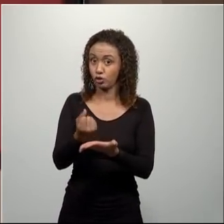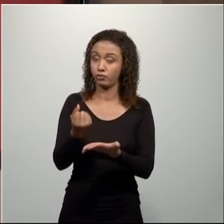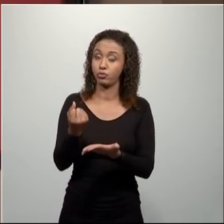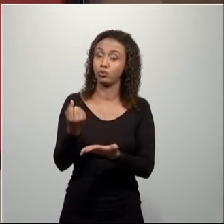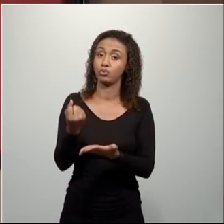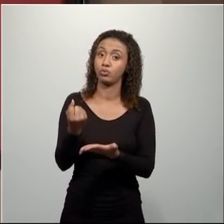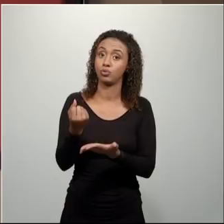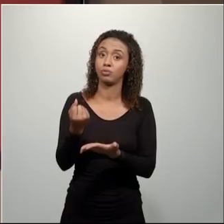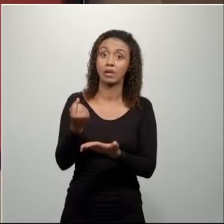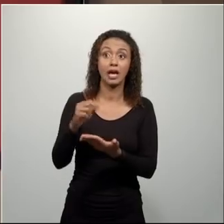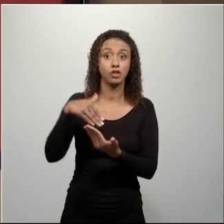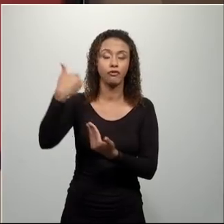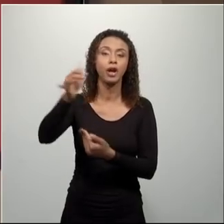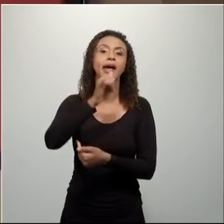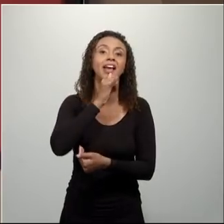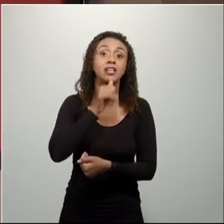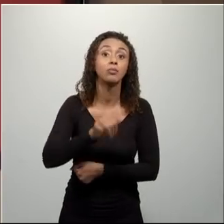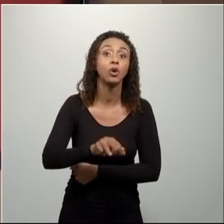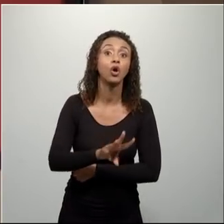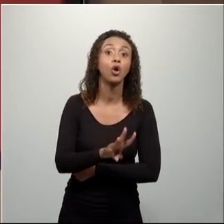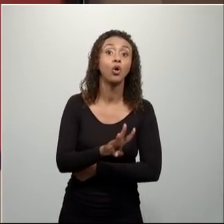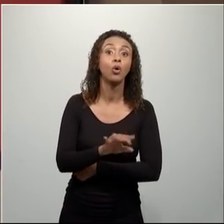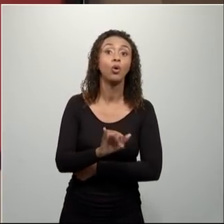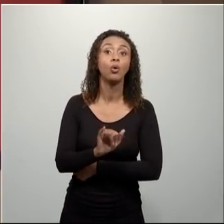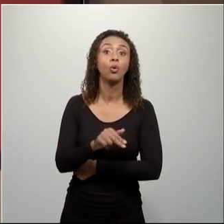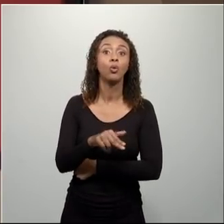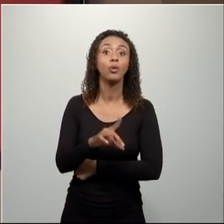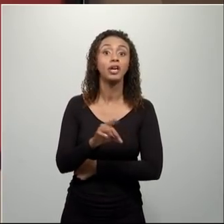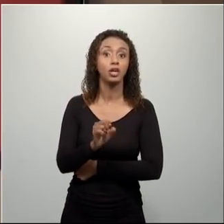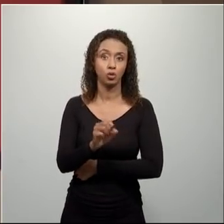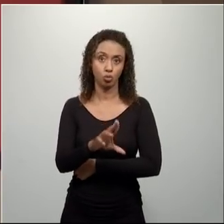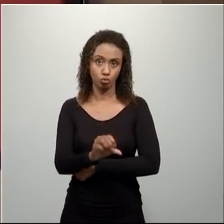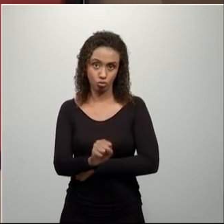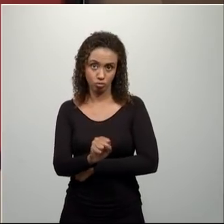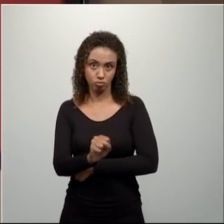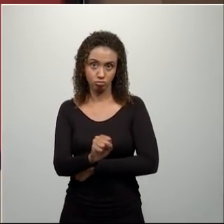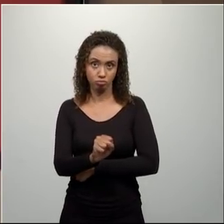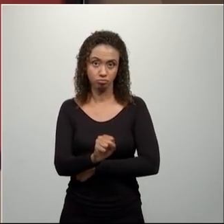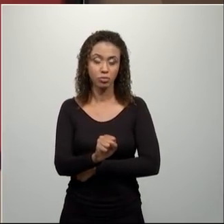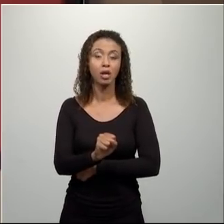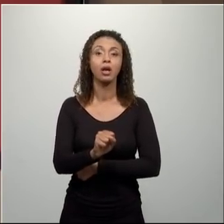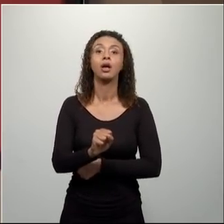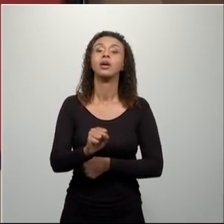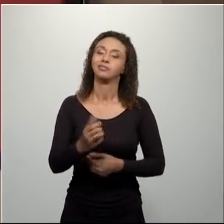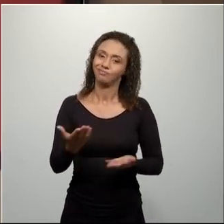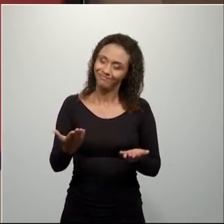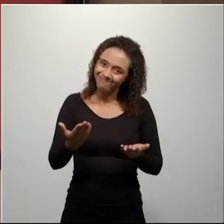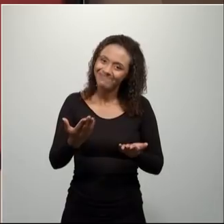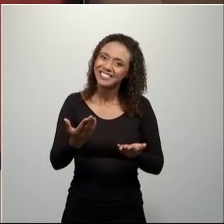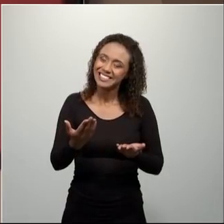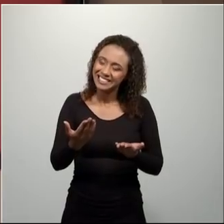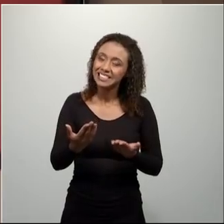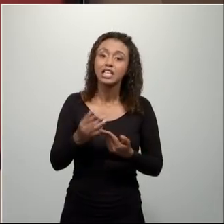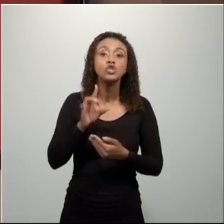o windows faz é ele tem um mecanismo de bittorrent interno mas é só para fazer a distribuição de atualizações do próprio